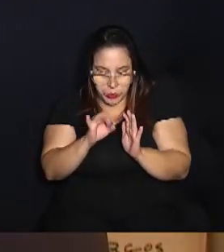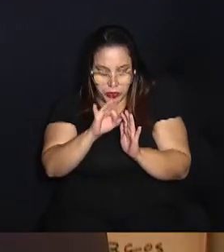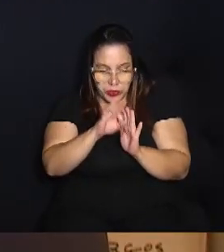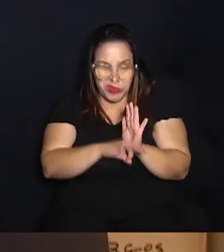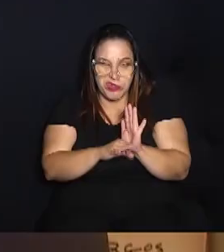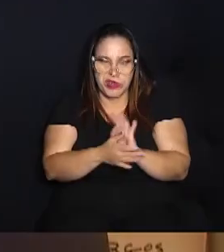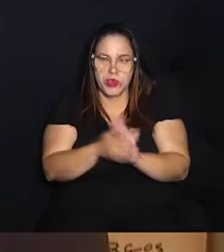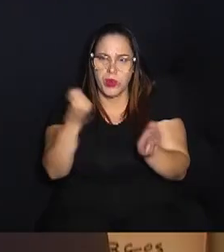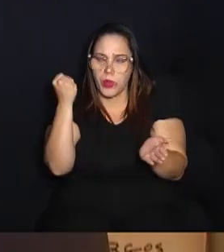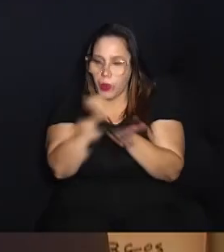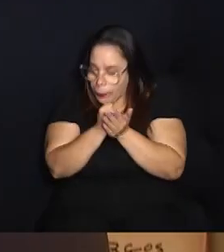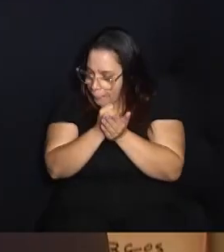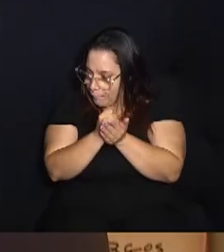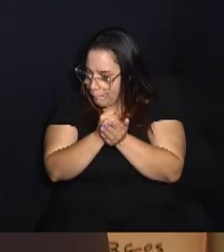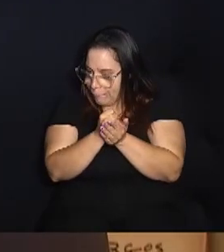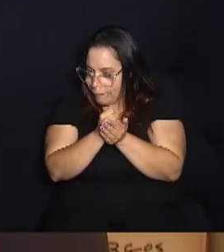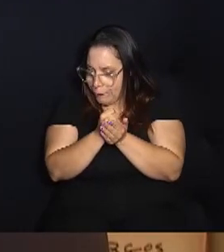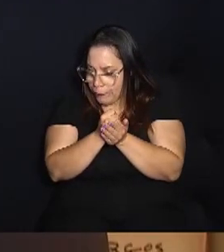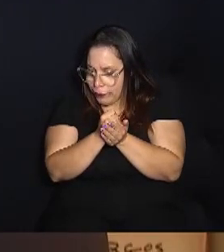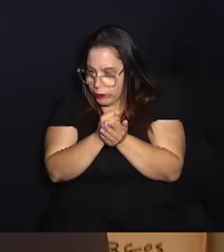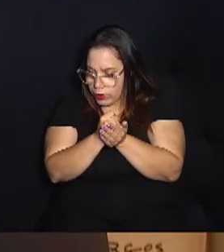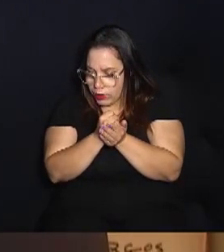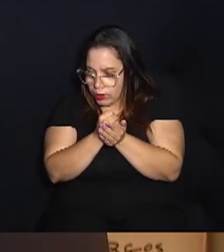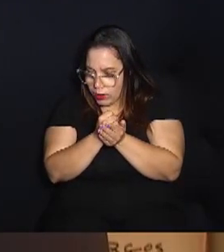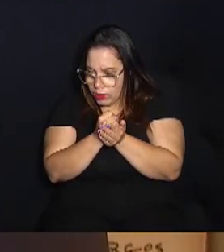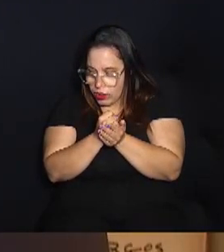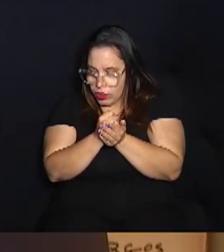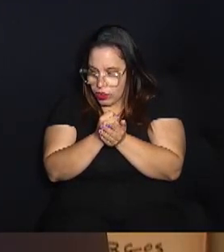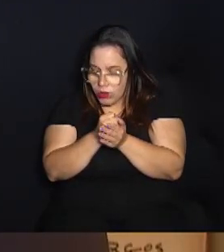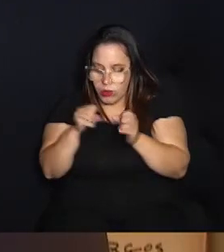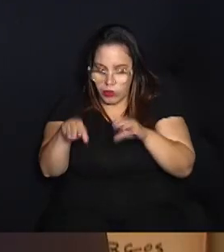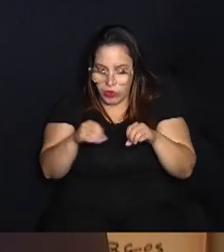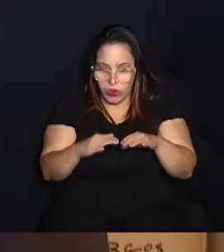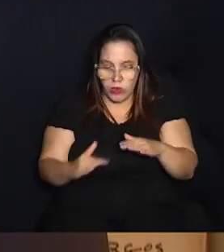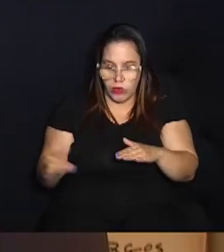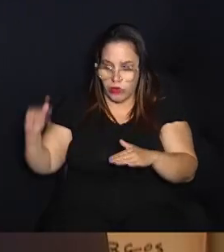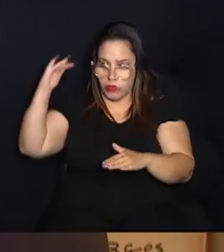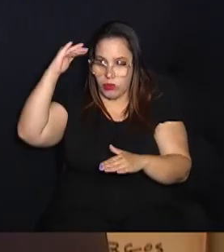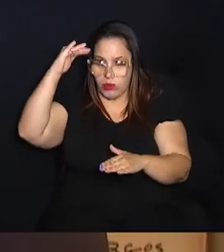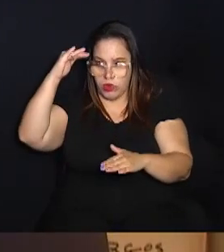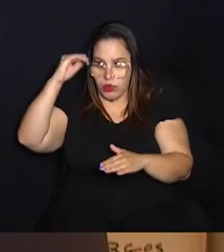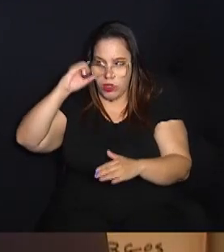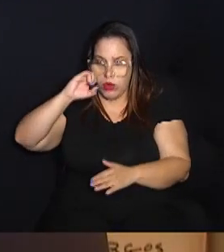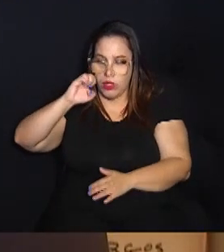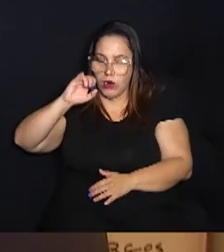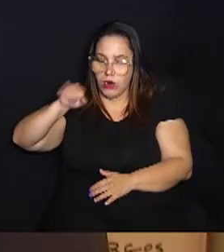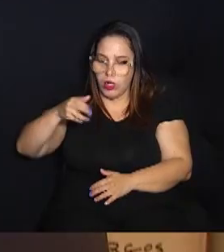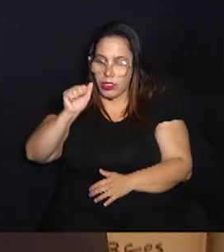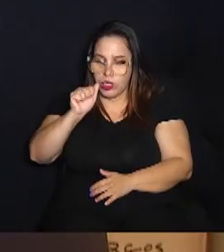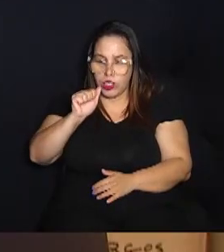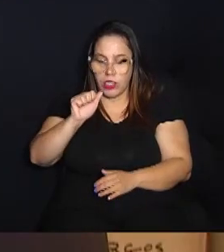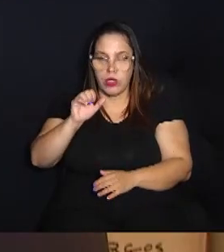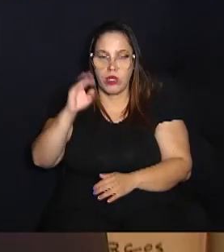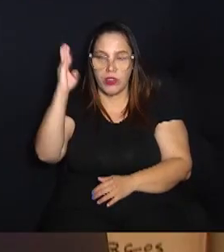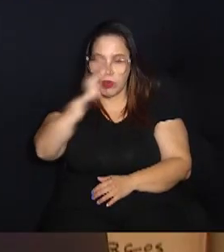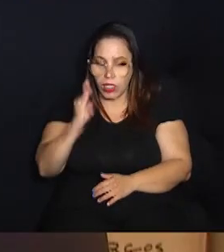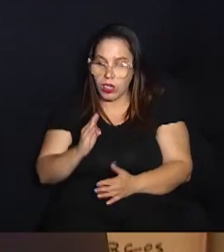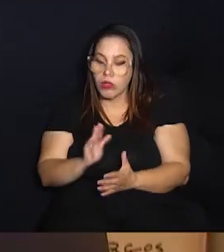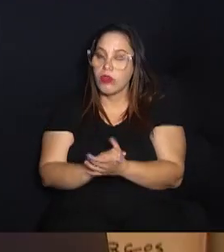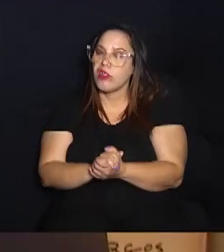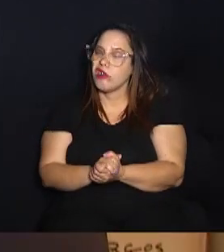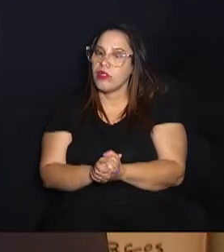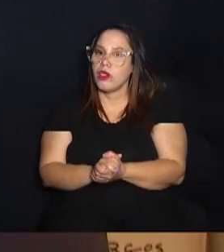é um marco da gênese da história da educação de adultos, da educação de jovens e adultos no Brasil.